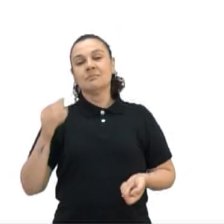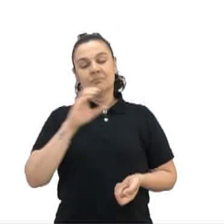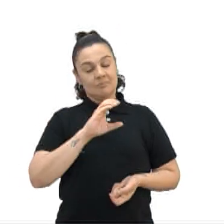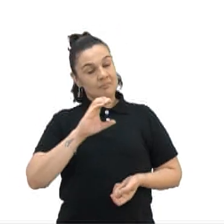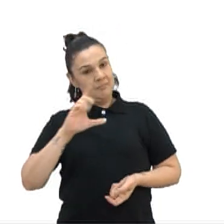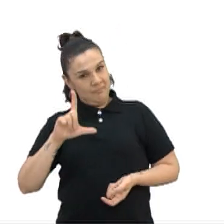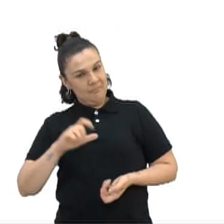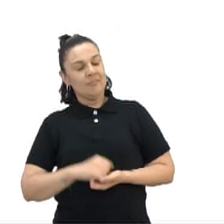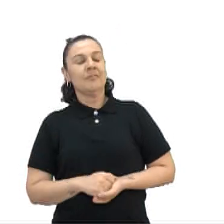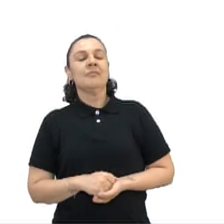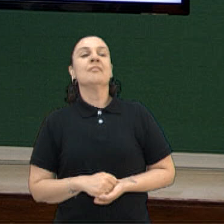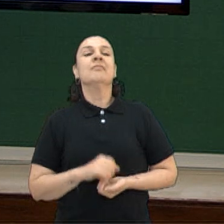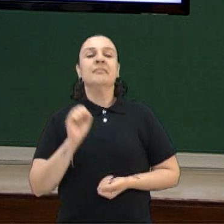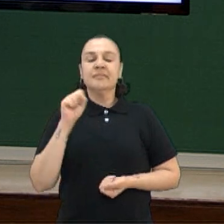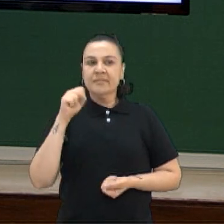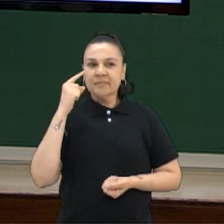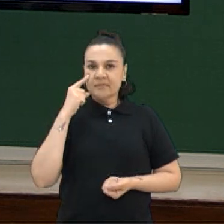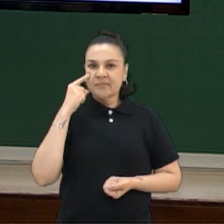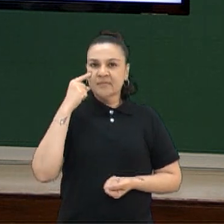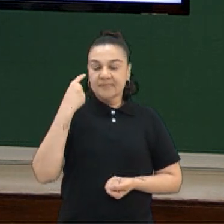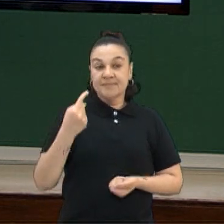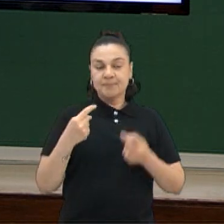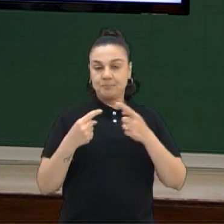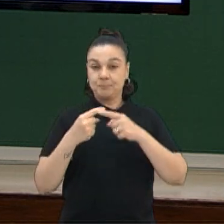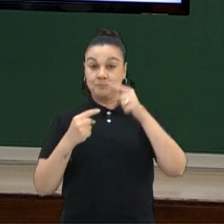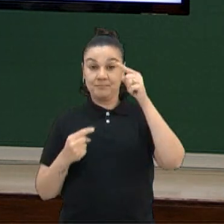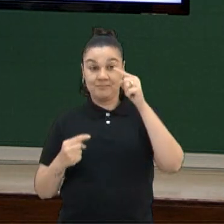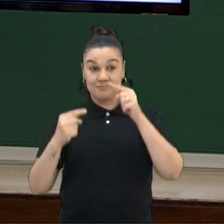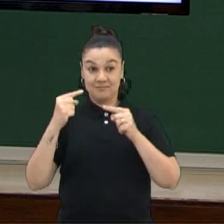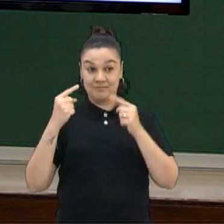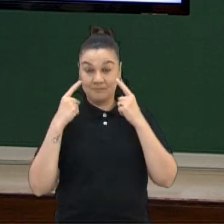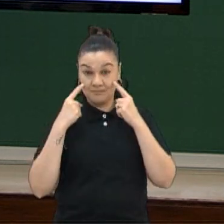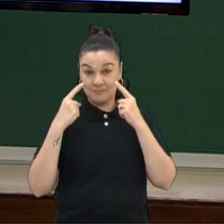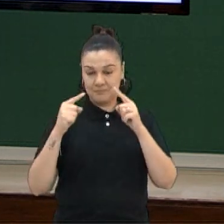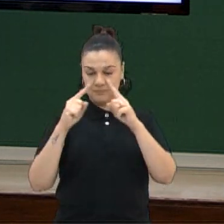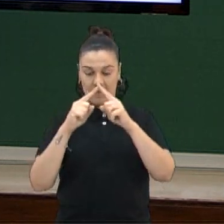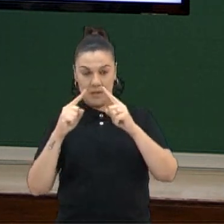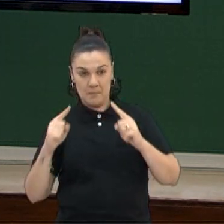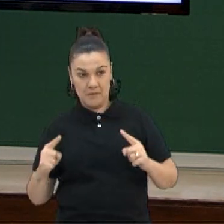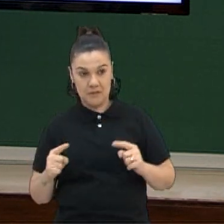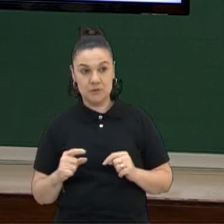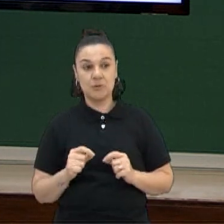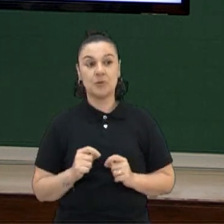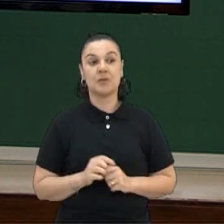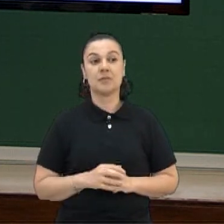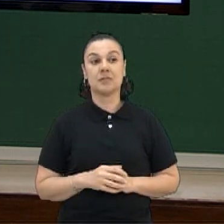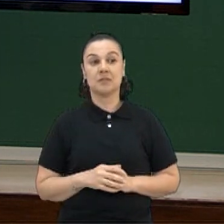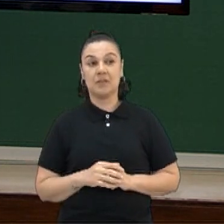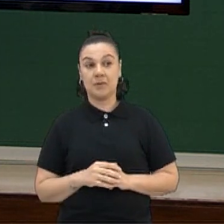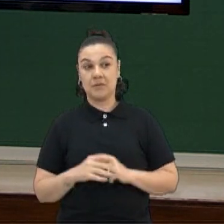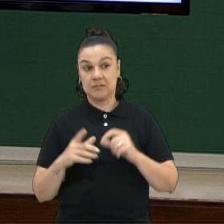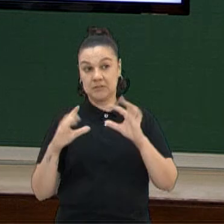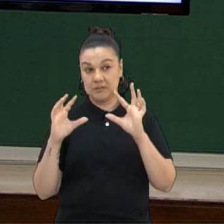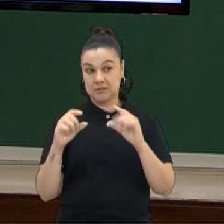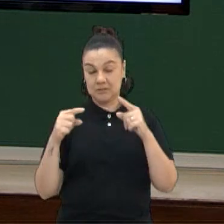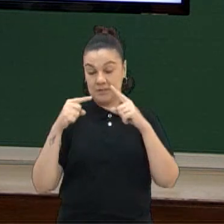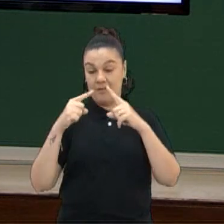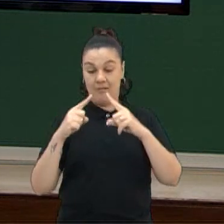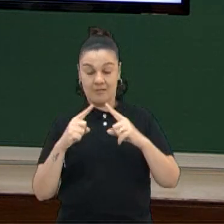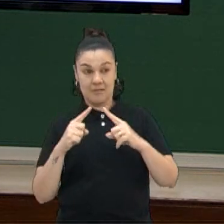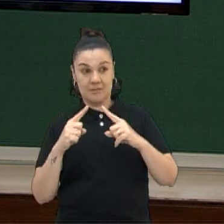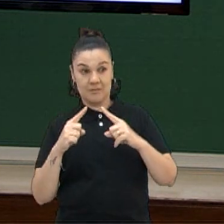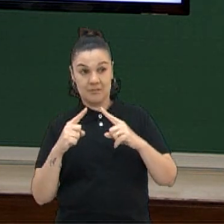O cloro. Então perceba que nesses dois casos aqui, né, eu tenho as minhas moléculas